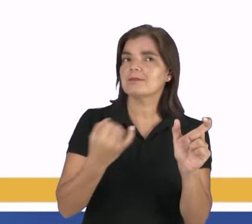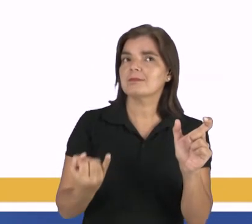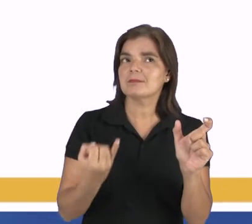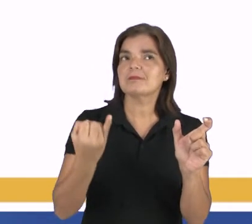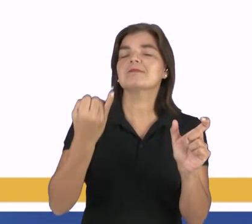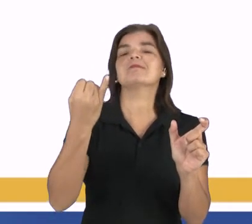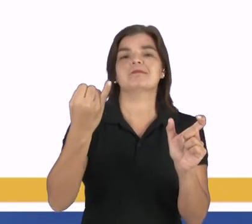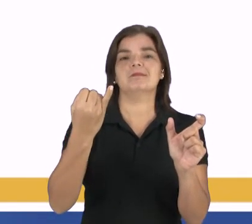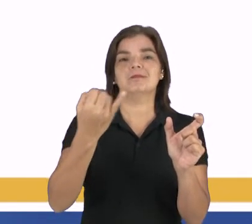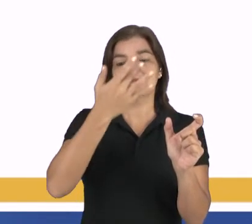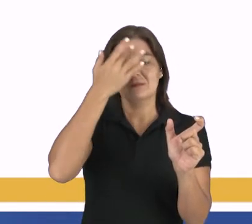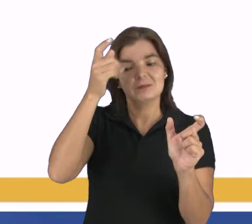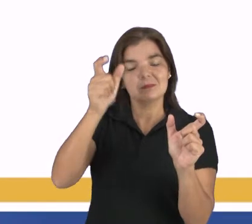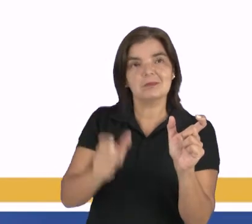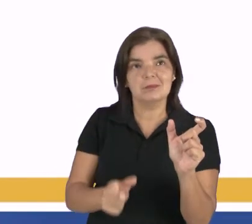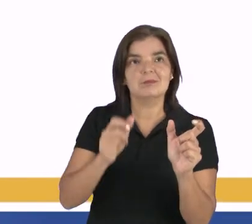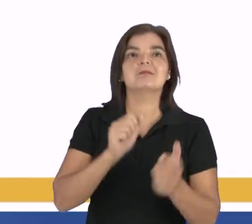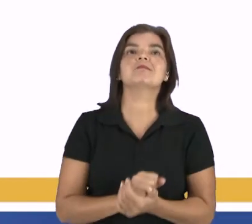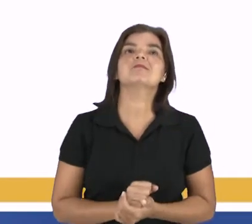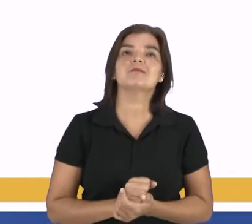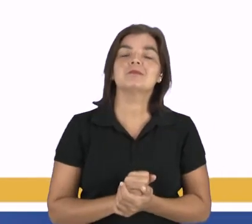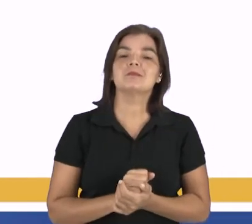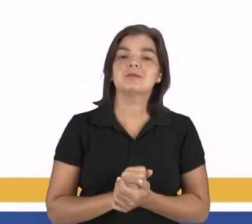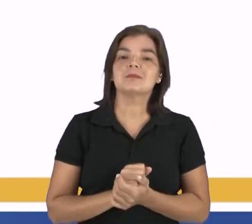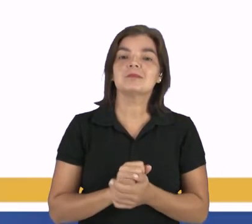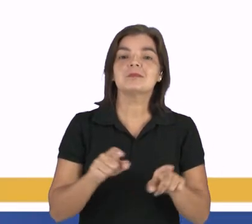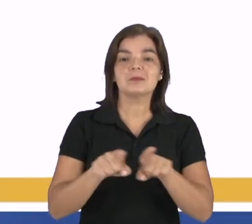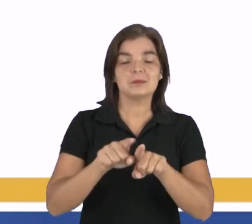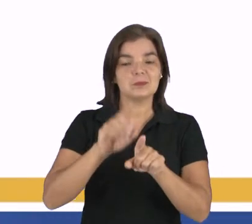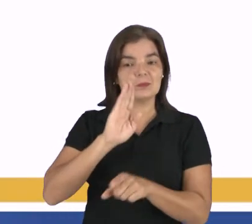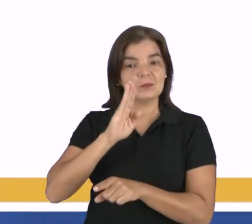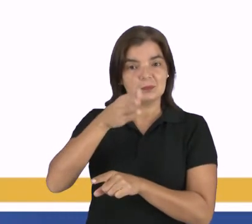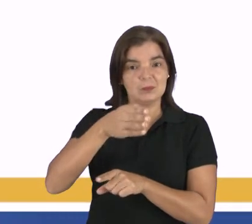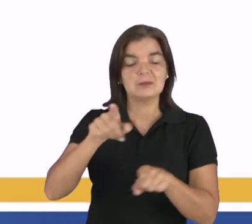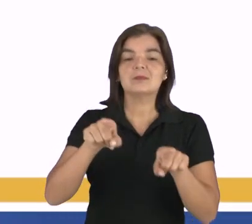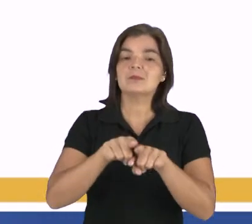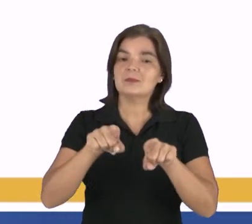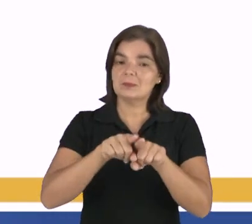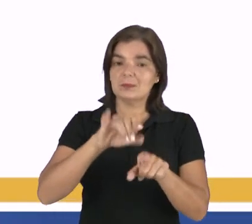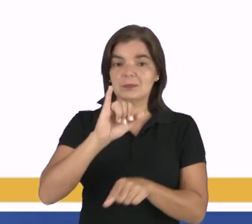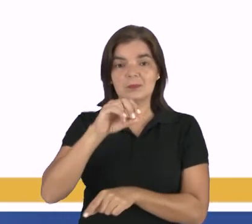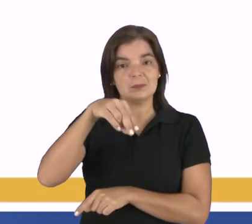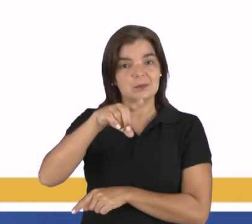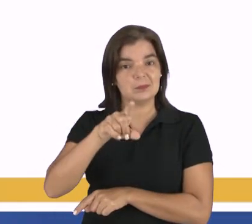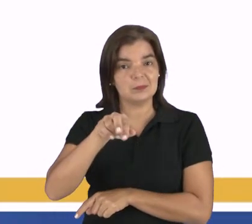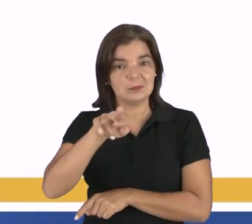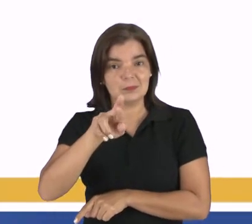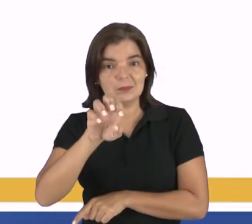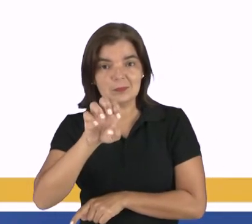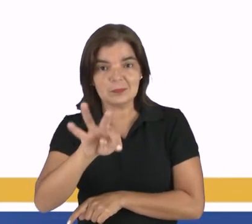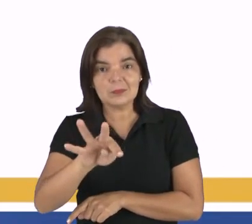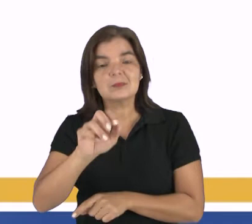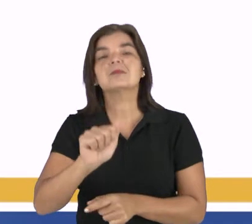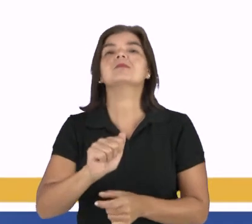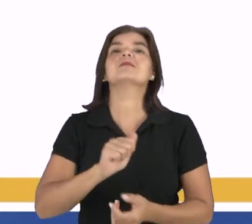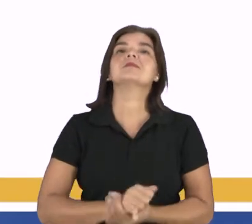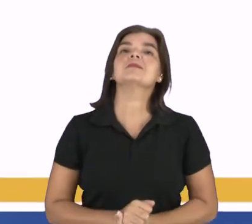palavra-chave, essa personalidade. Ela é retomada de forma direta e indiretamente.